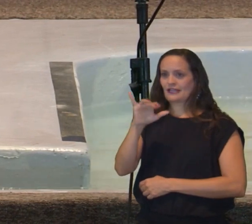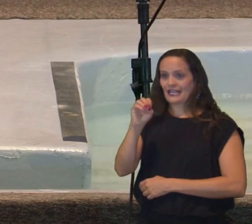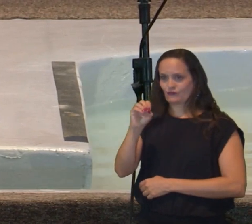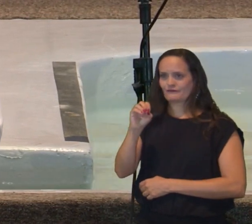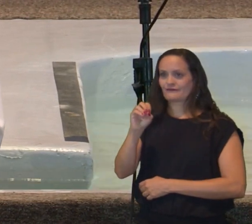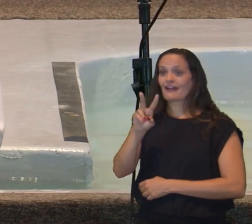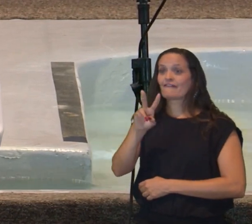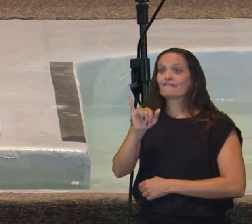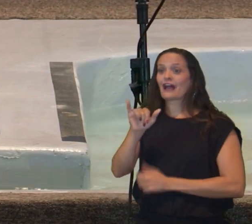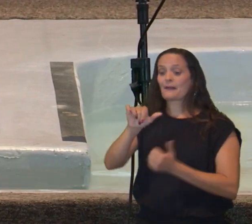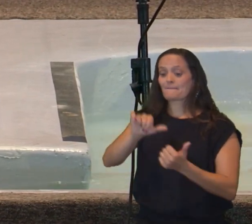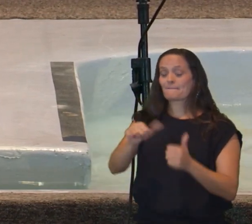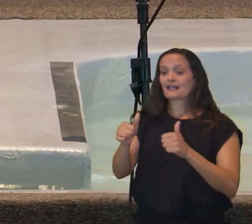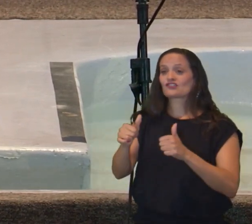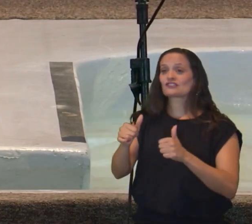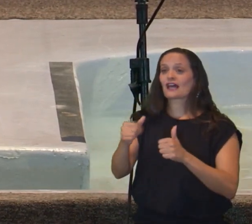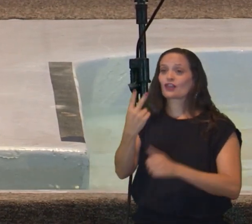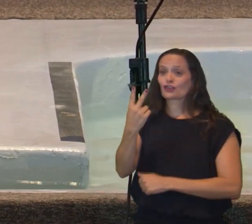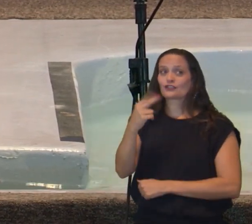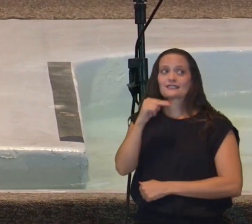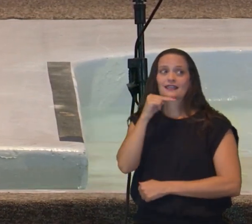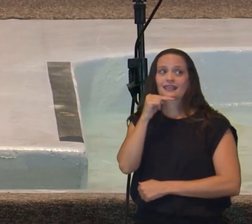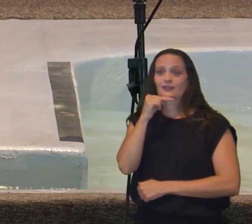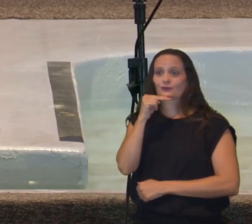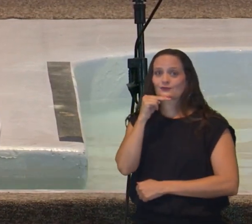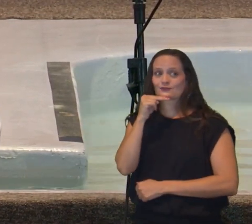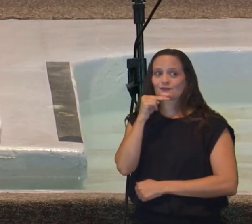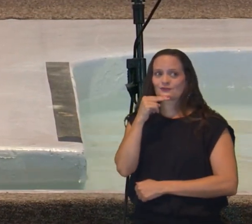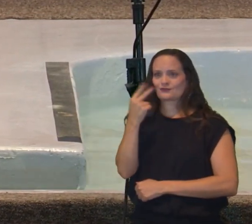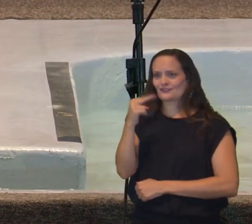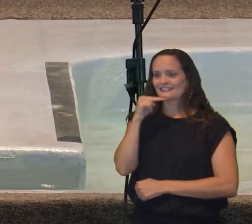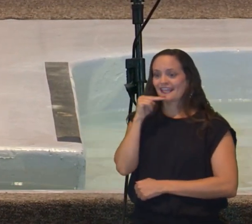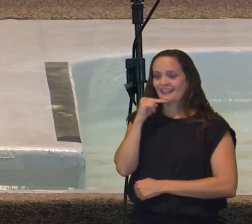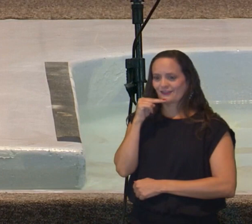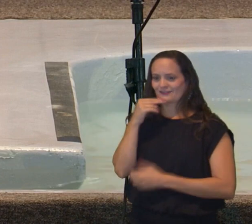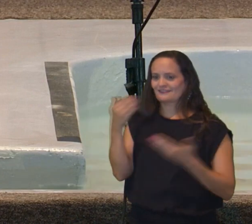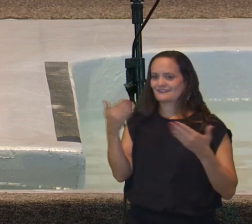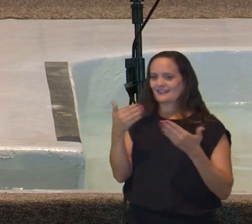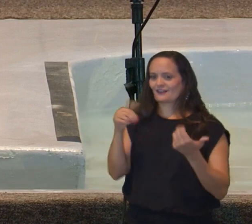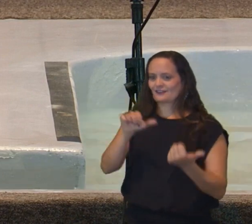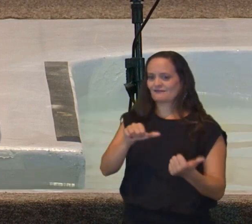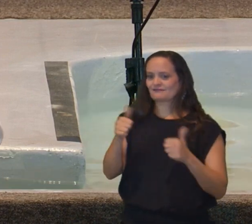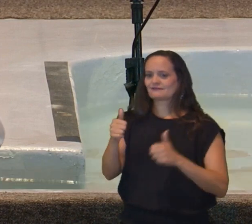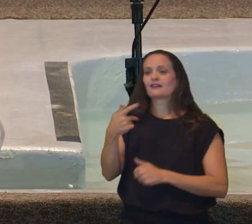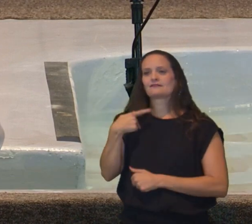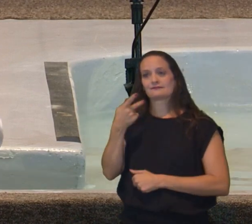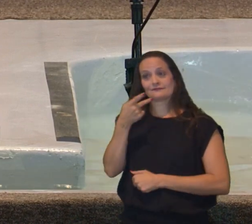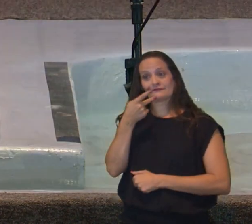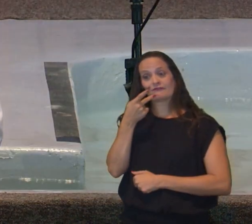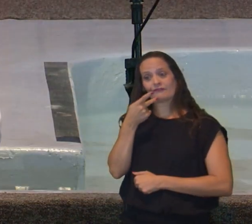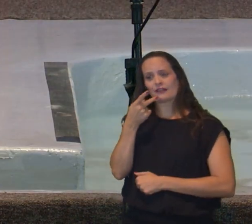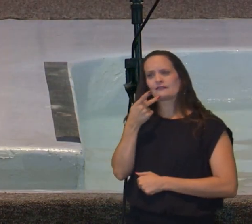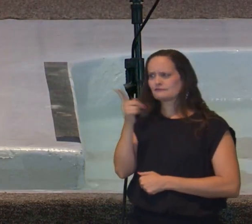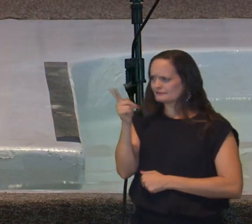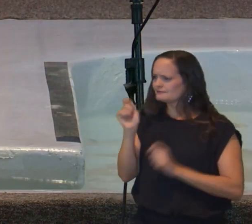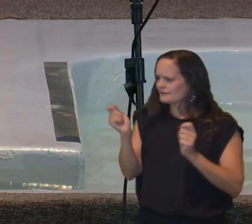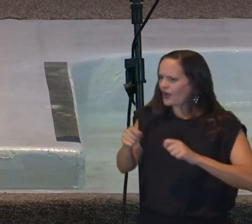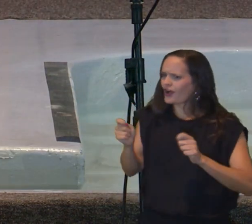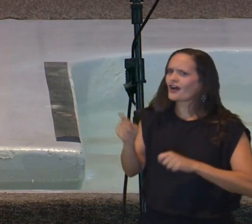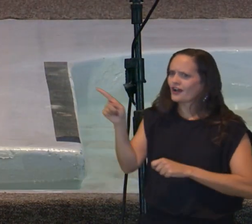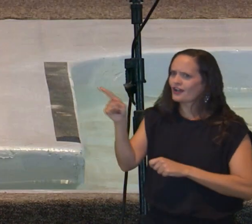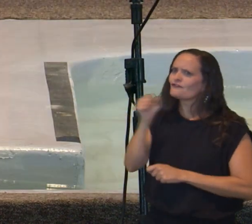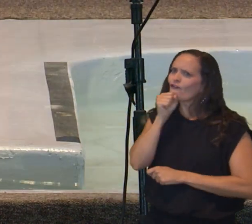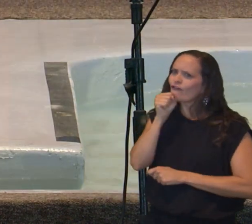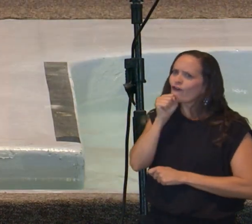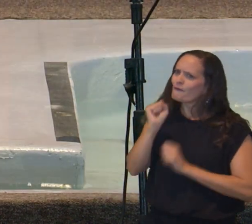netos. Ele veio de São Paulo juntamente com a sua esposa, e eu disse a ele, seria muito bom que o pastor batizasse